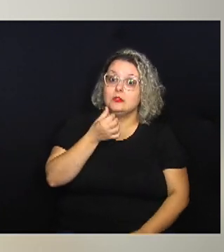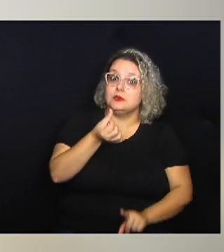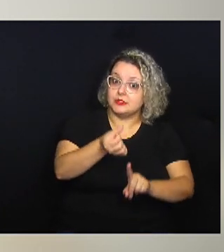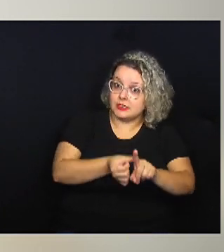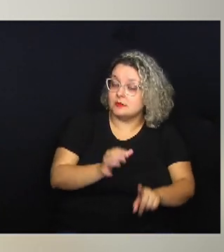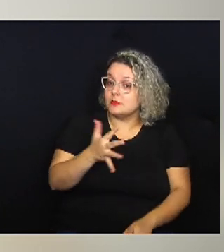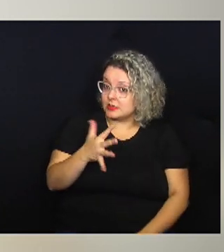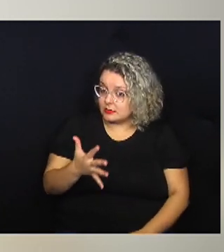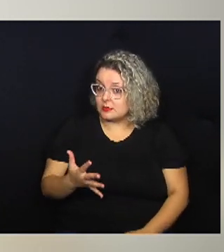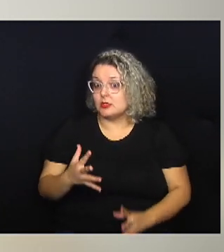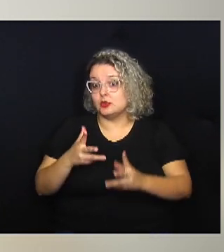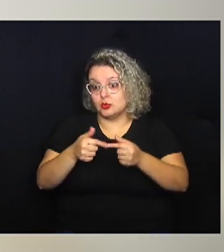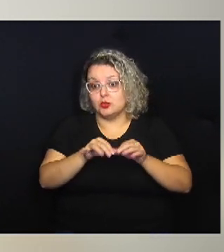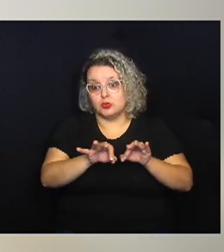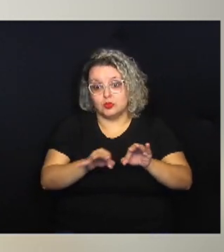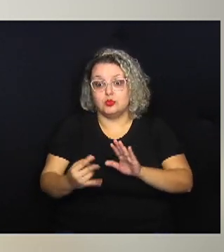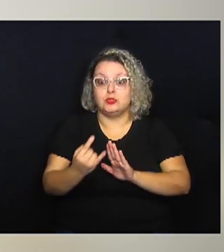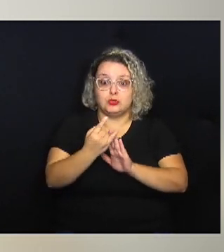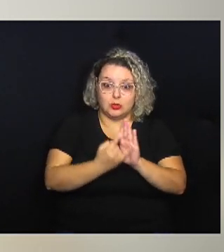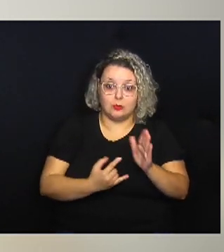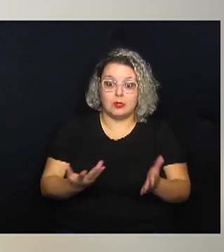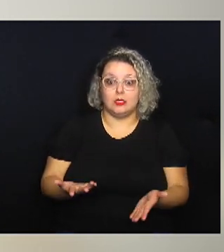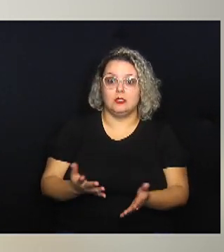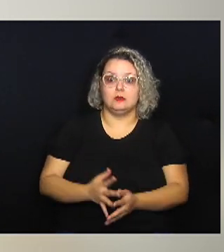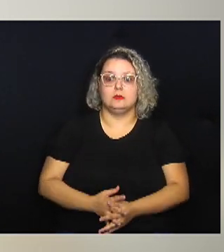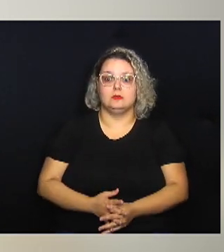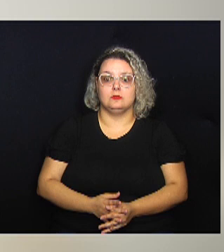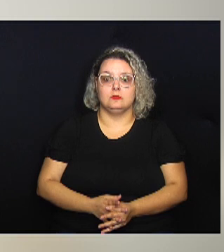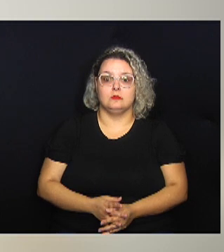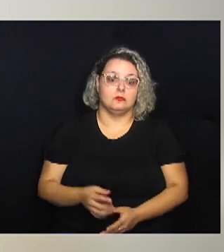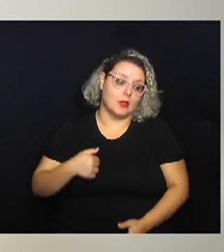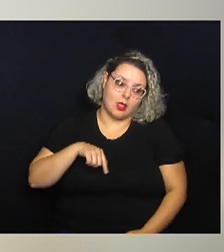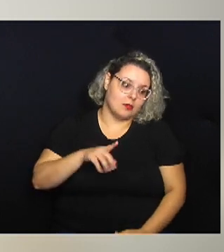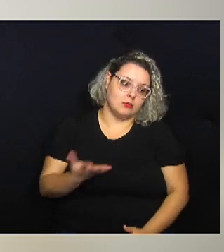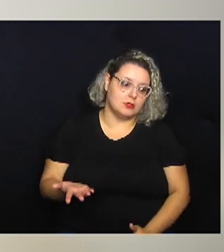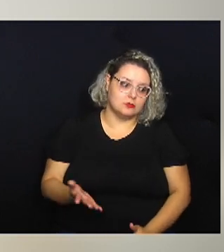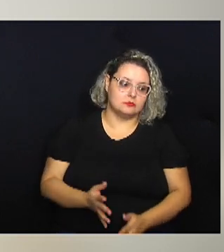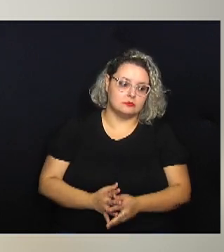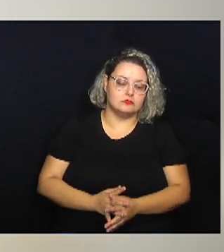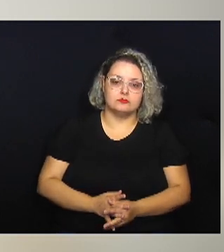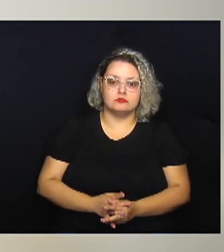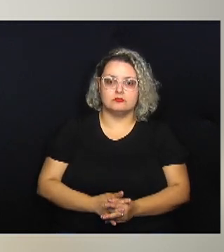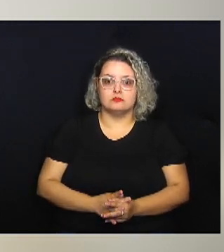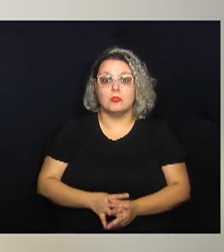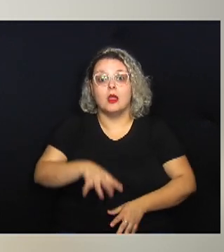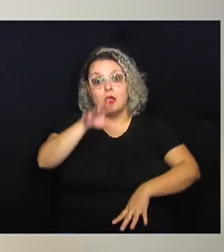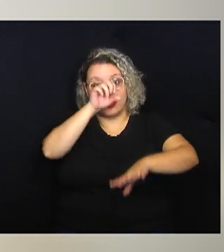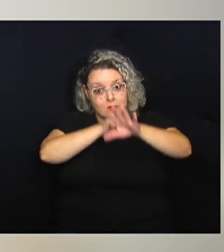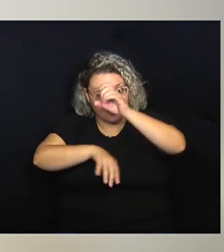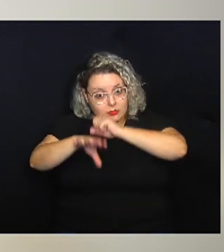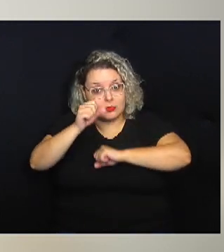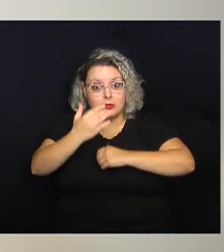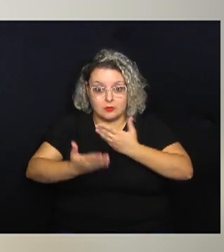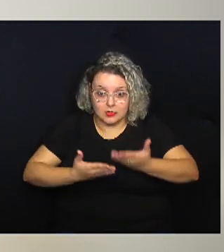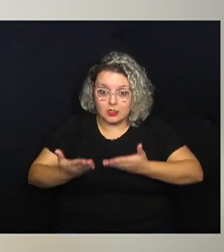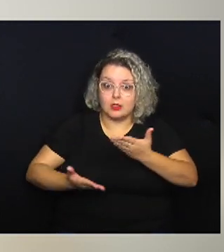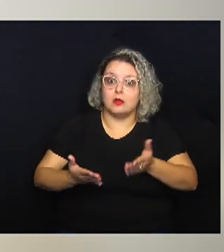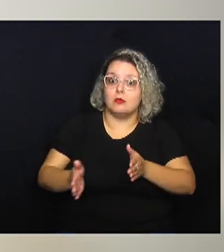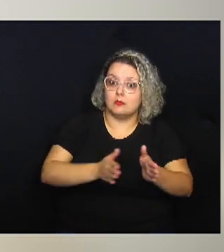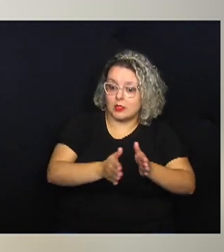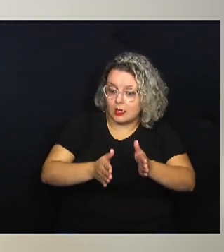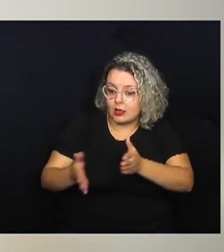mais ou menos para preparar todos os documentos e aí eu fui assim aprendendo a lidar com a